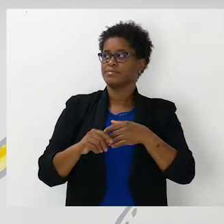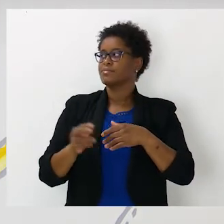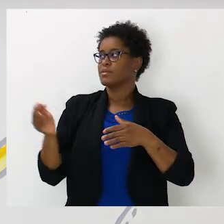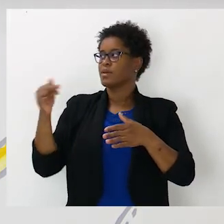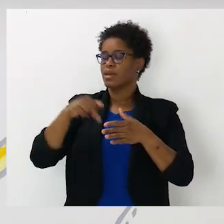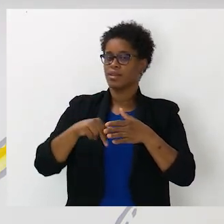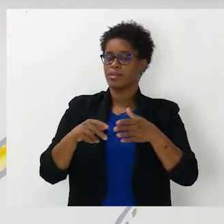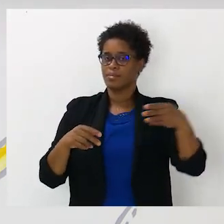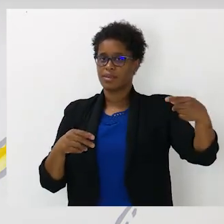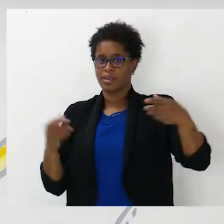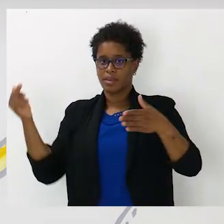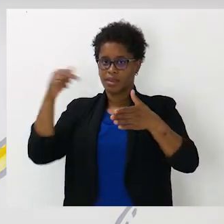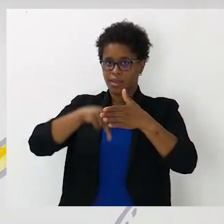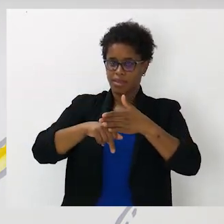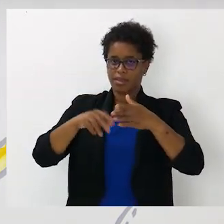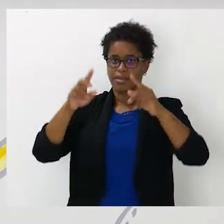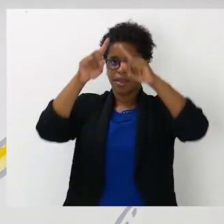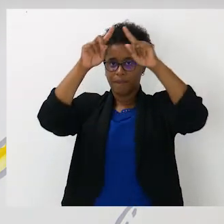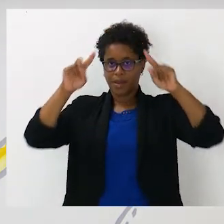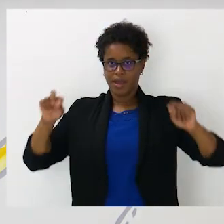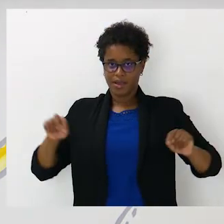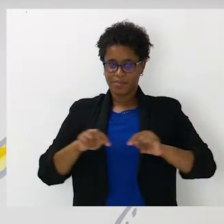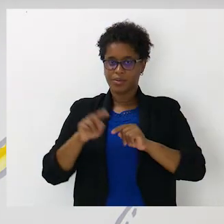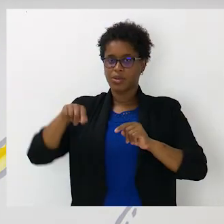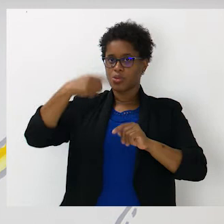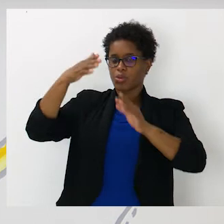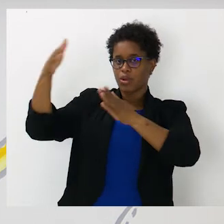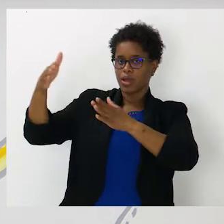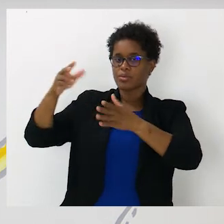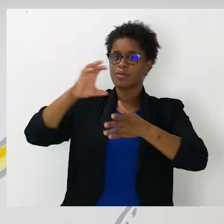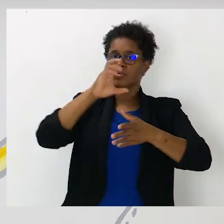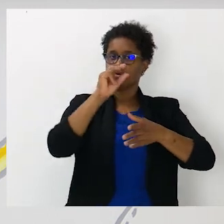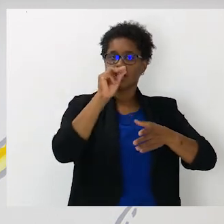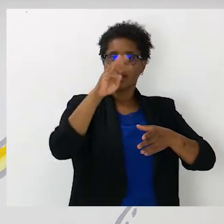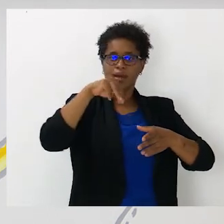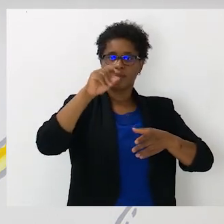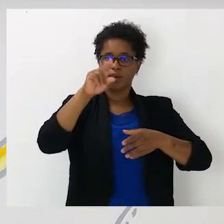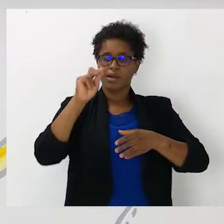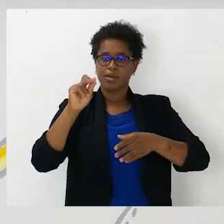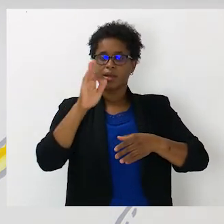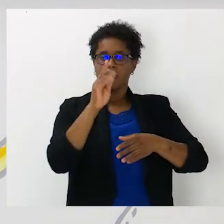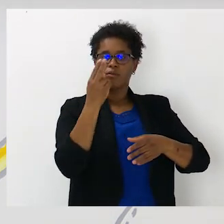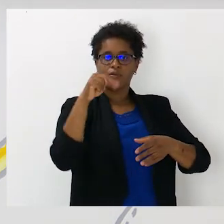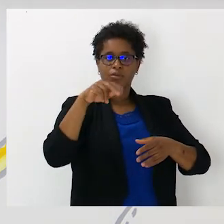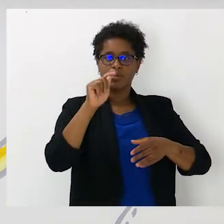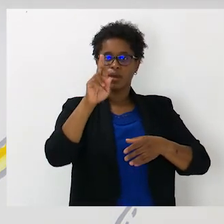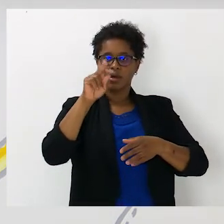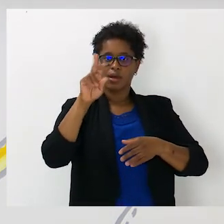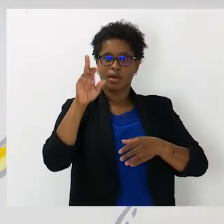na pirâmide. Do outro lado temos câmaras funerárias abandonadas.